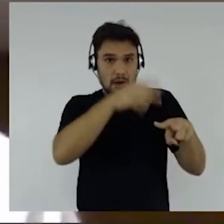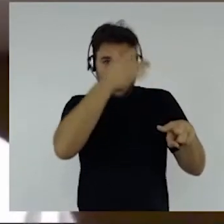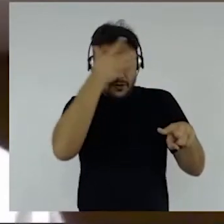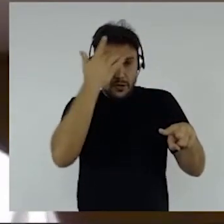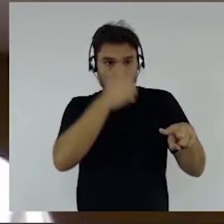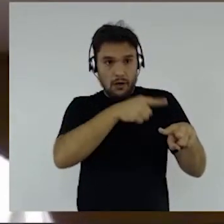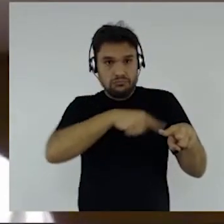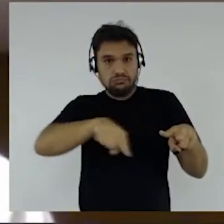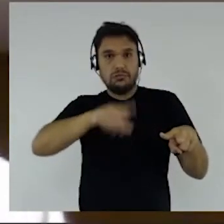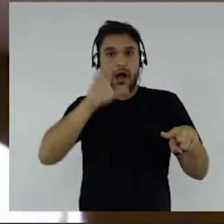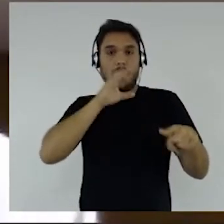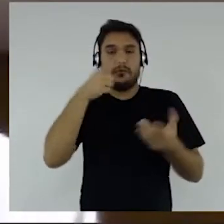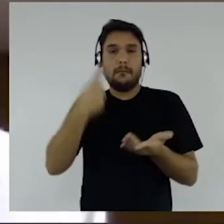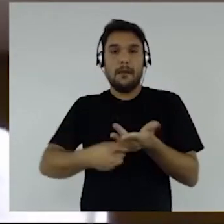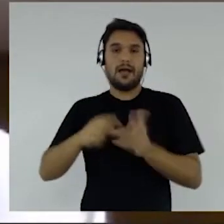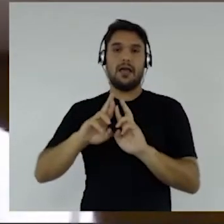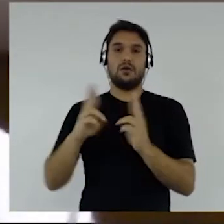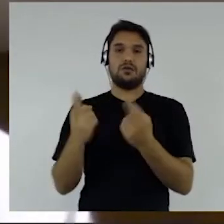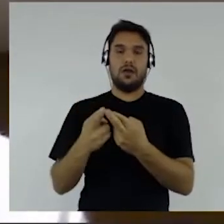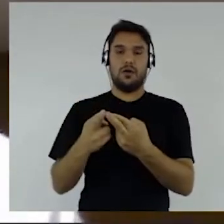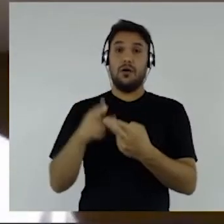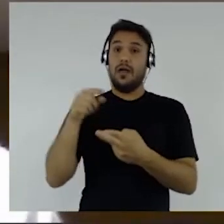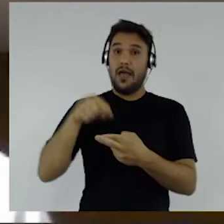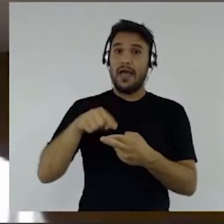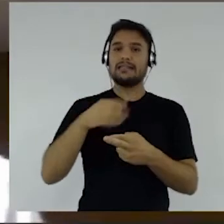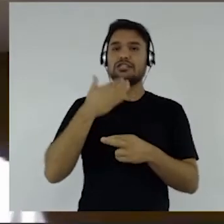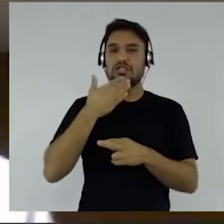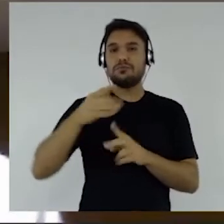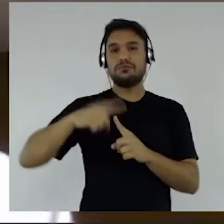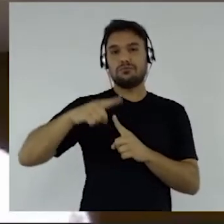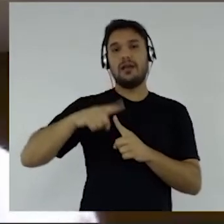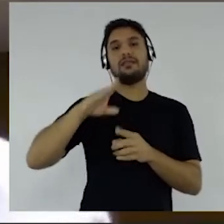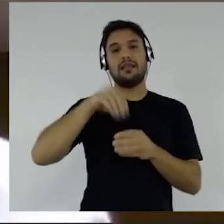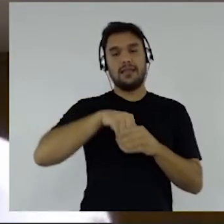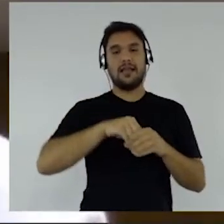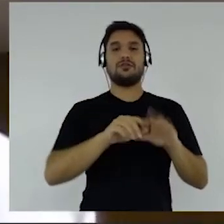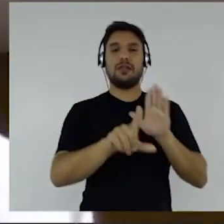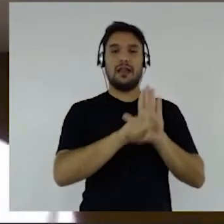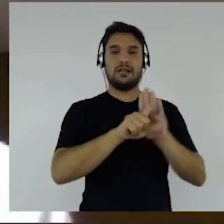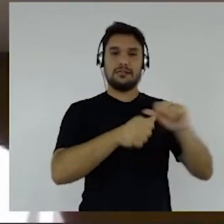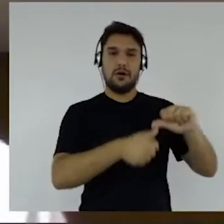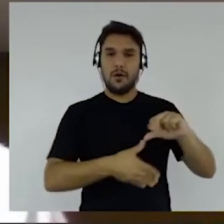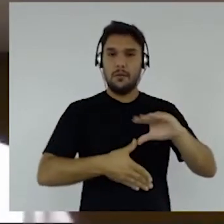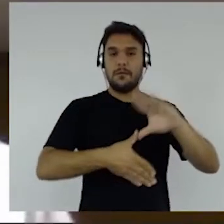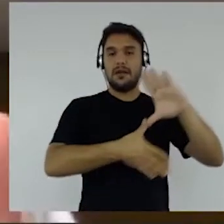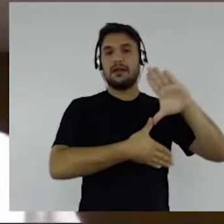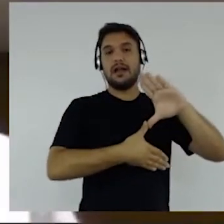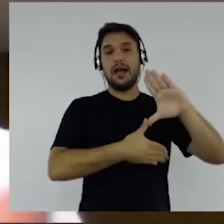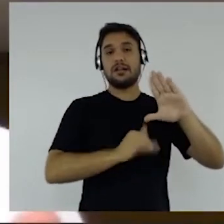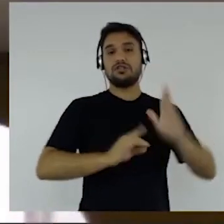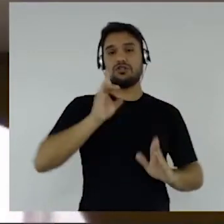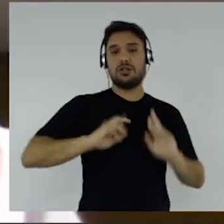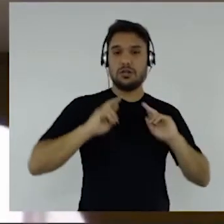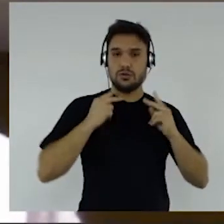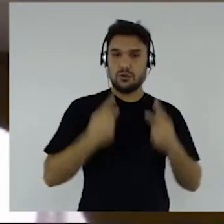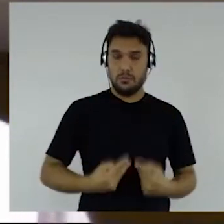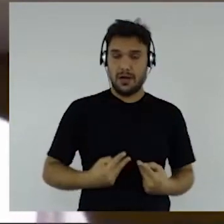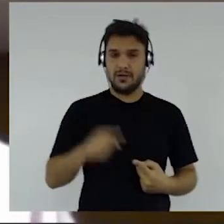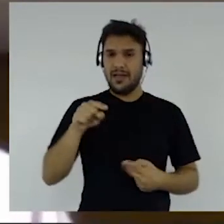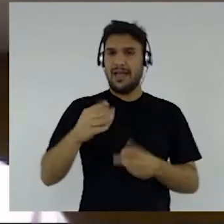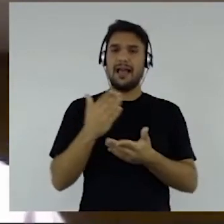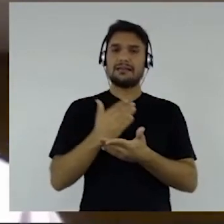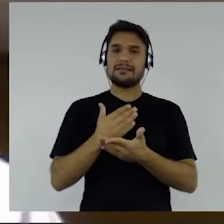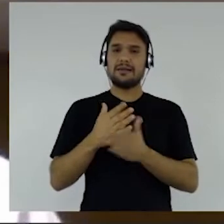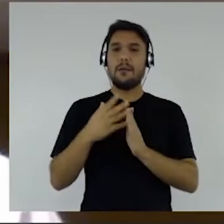pessoa. Ela está prevista expressamente na Convenção Americana sobre Direitos Humanos e ela foi trazida,